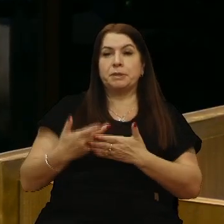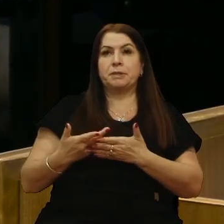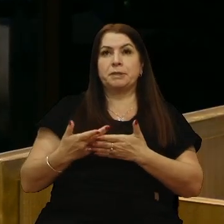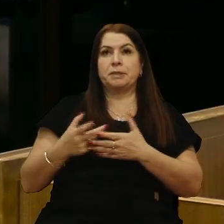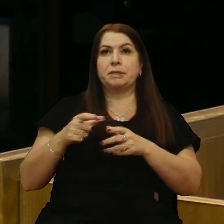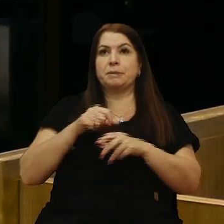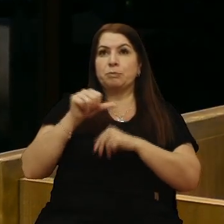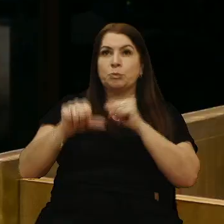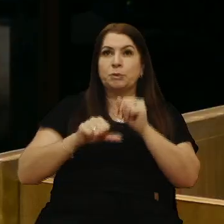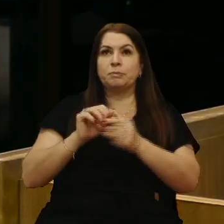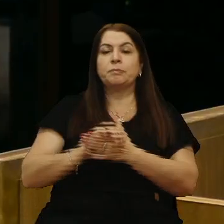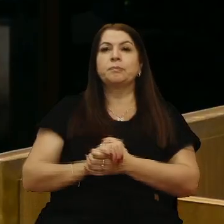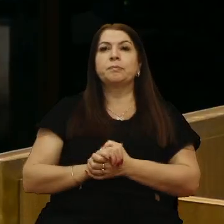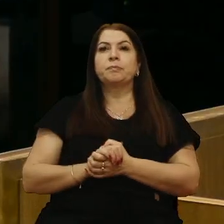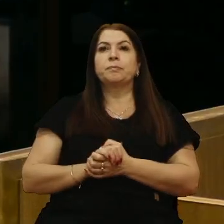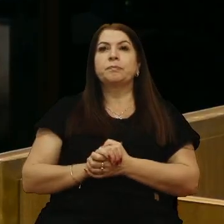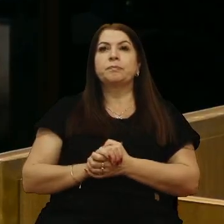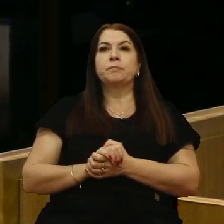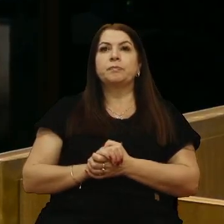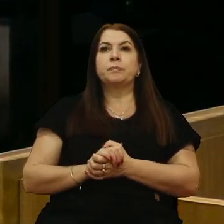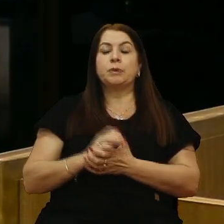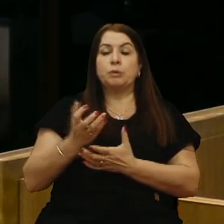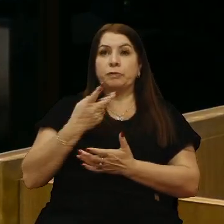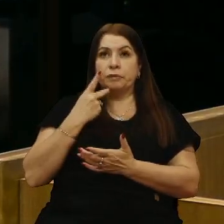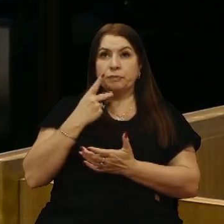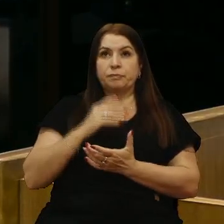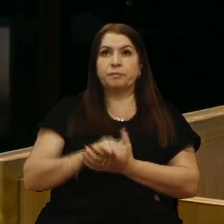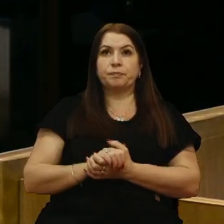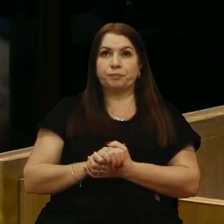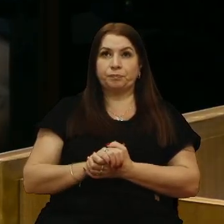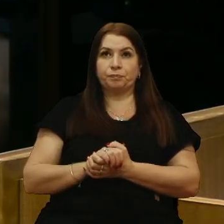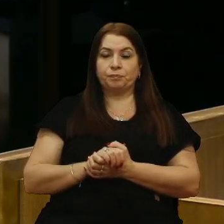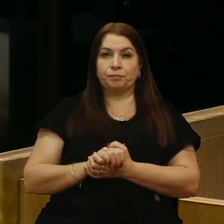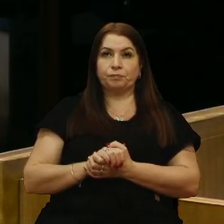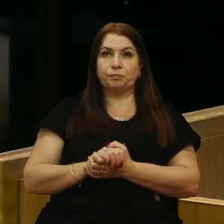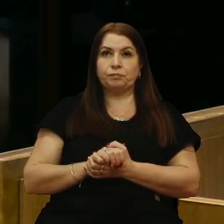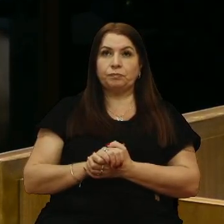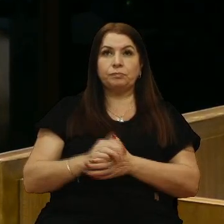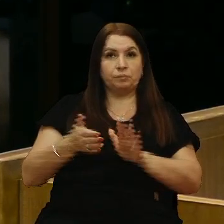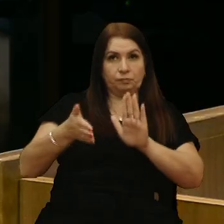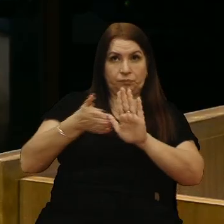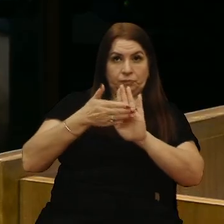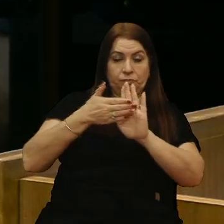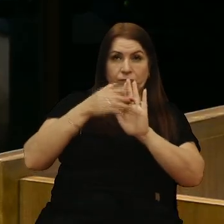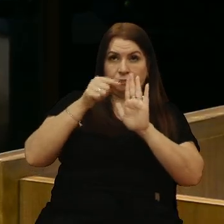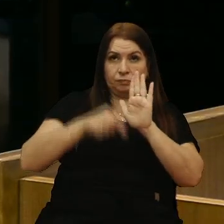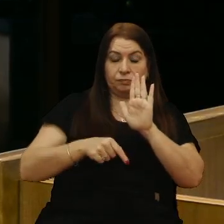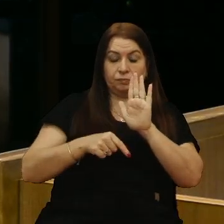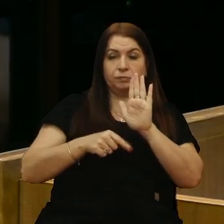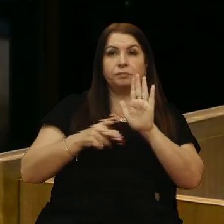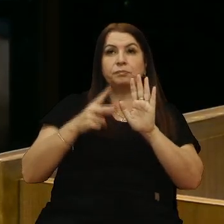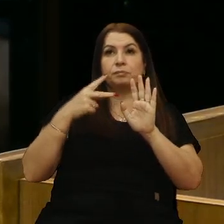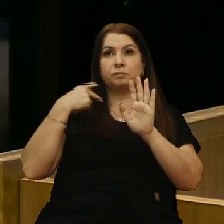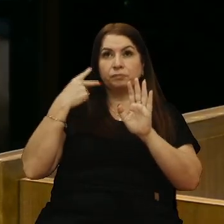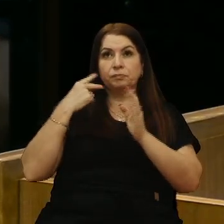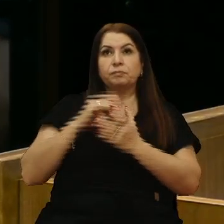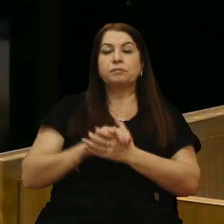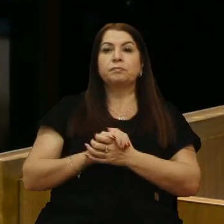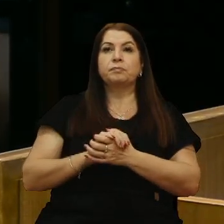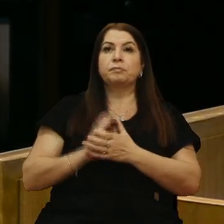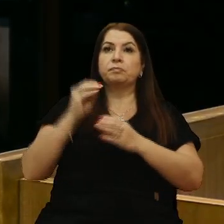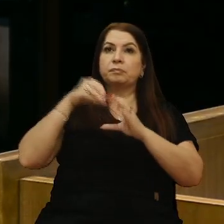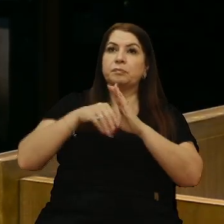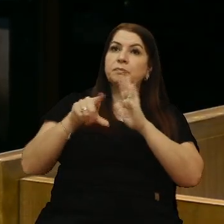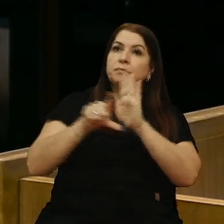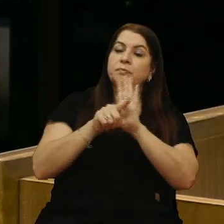grande mudança. Então eu quero dizer aqui que as proposições deste vereador, dentro da